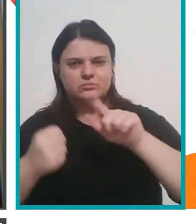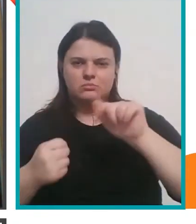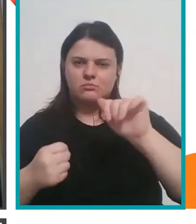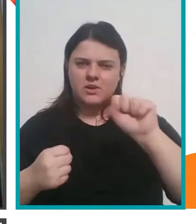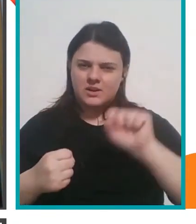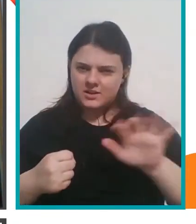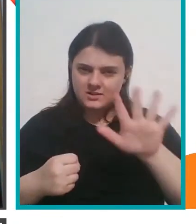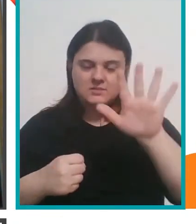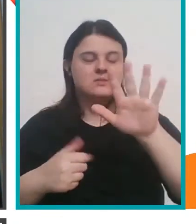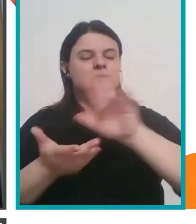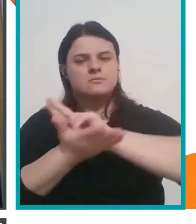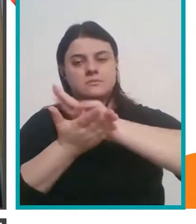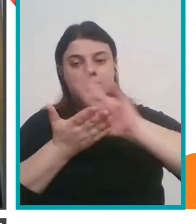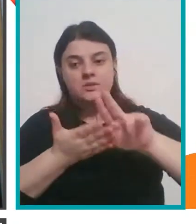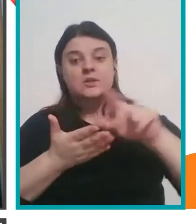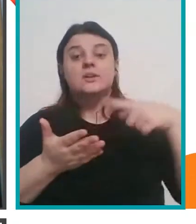existem